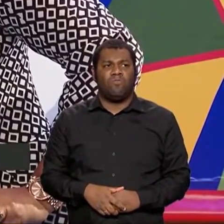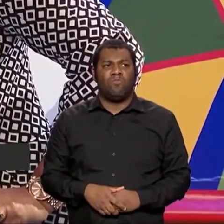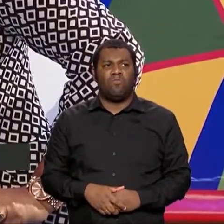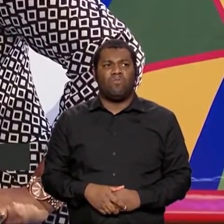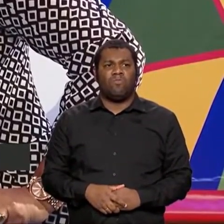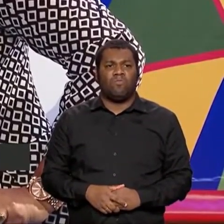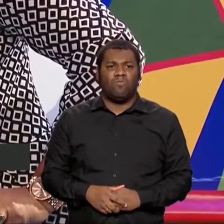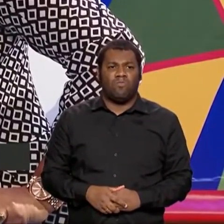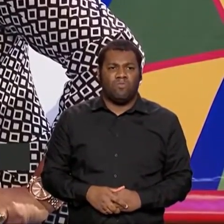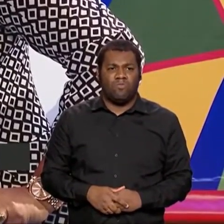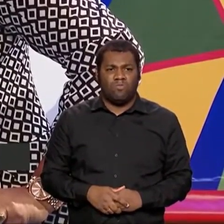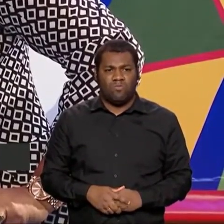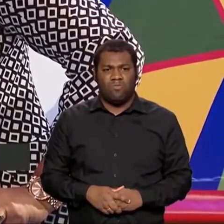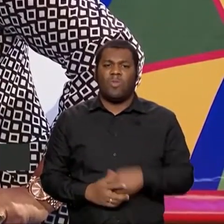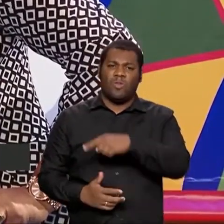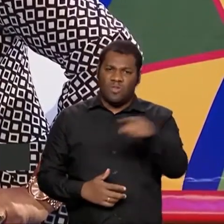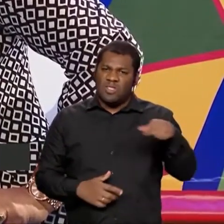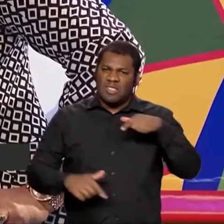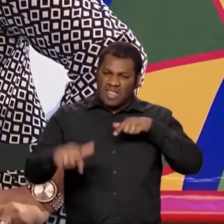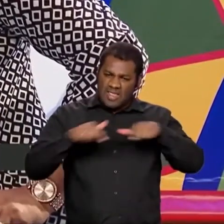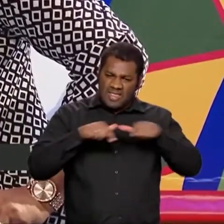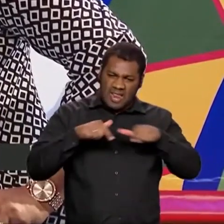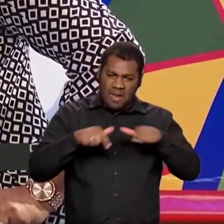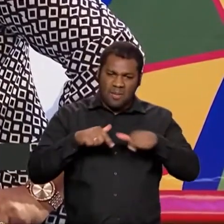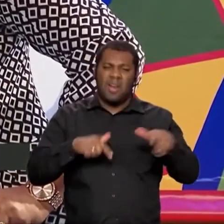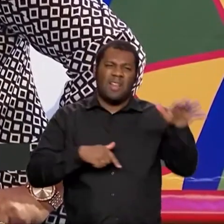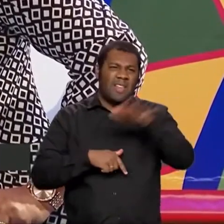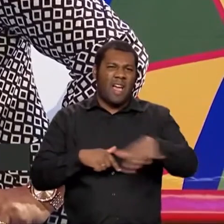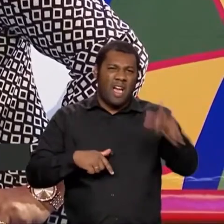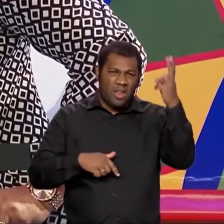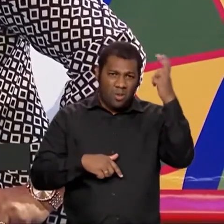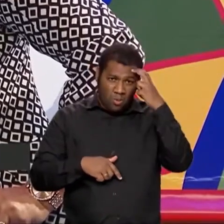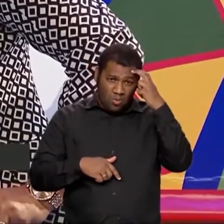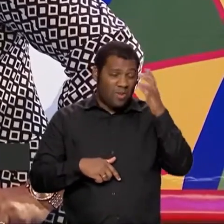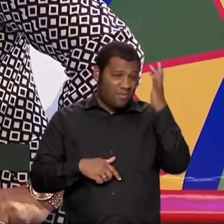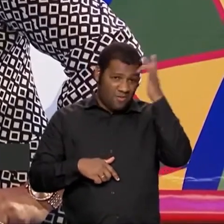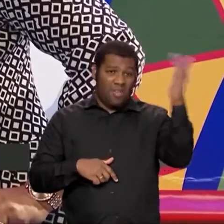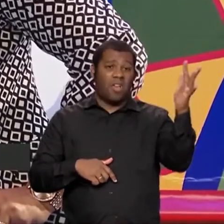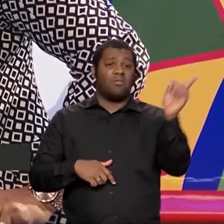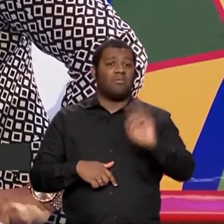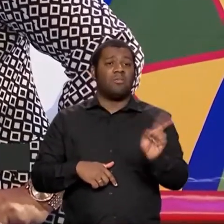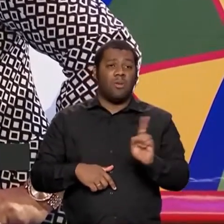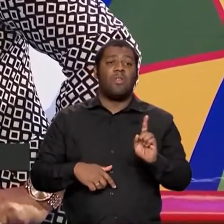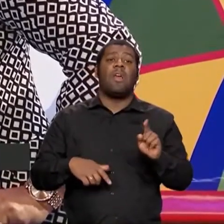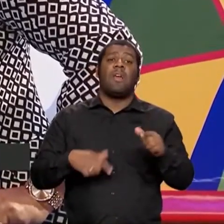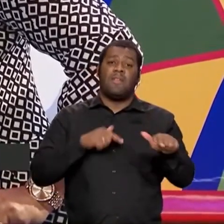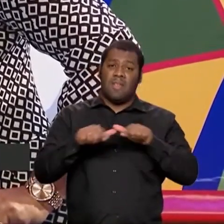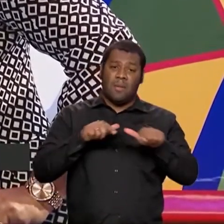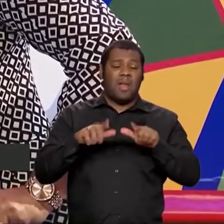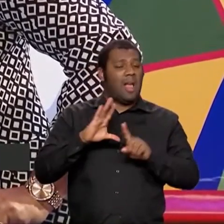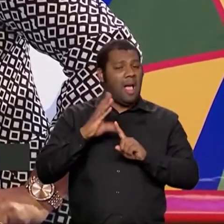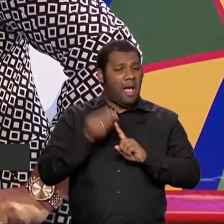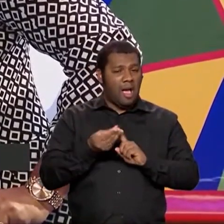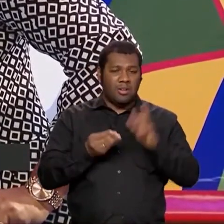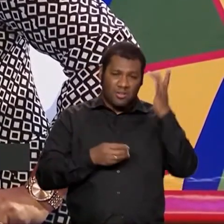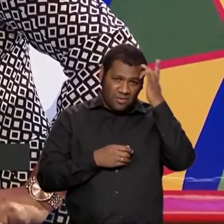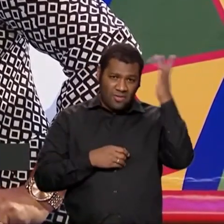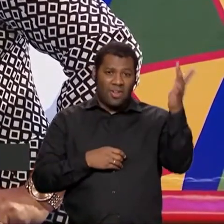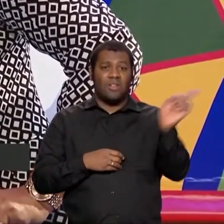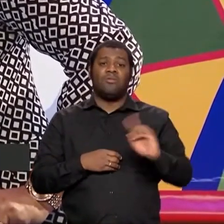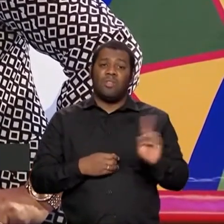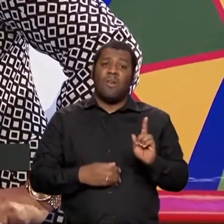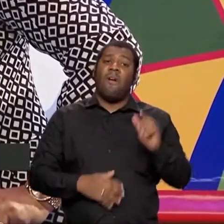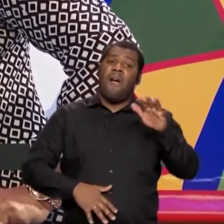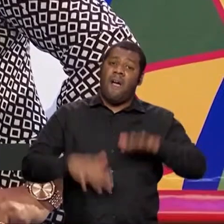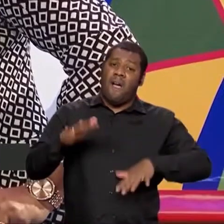fazemos, porque fazemos, trabalhar com cultura não é fácil, trabalhar com arte não é fácil. Vida inteira, às vezes, a gente leva para ter uma oportunidade.